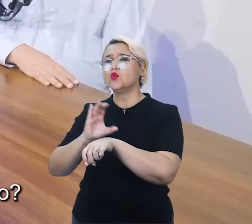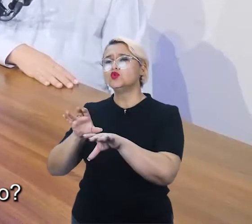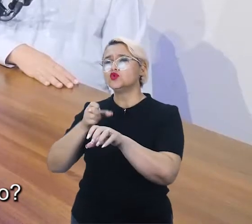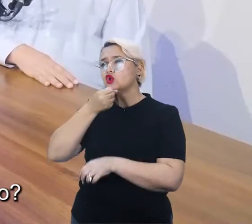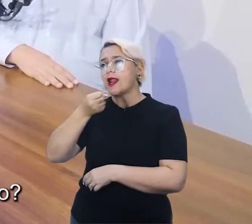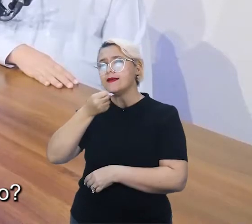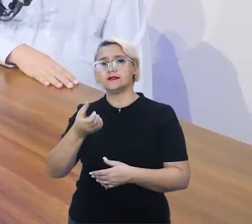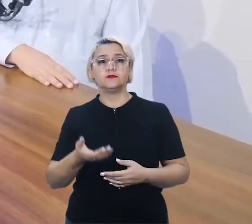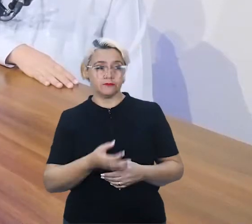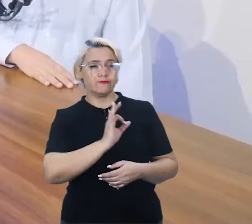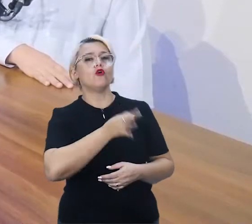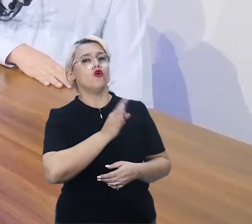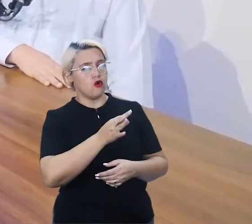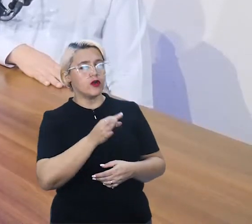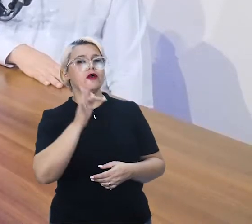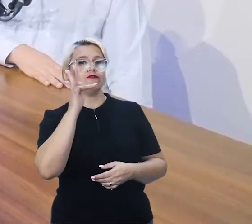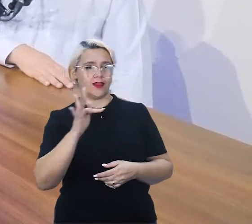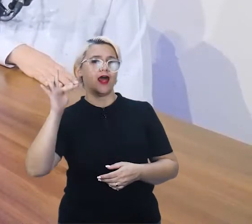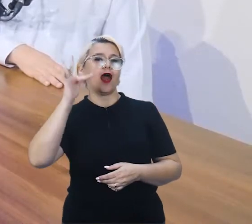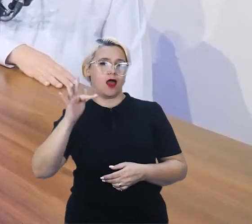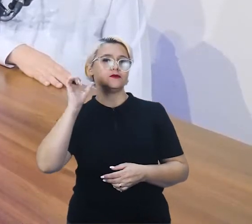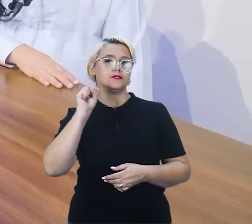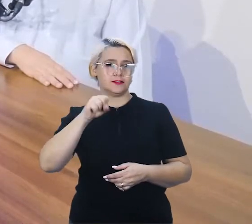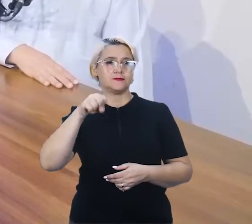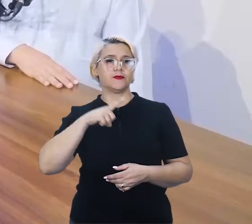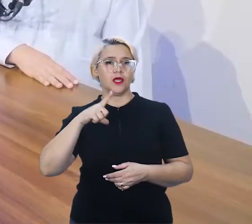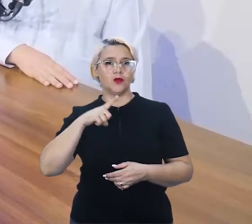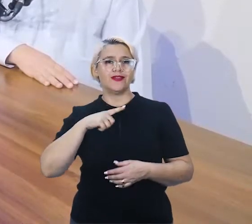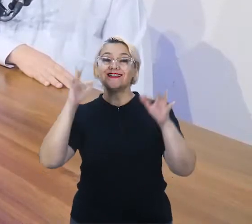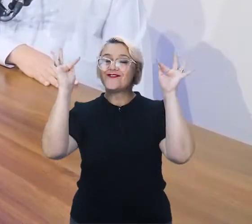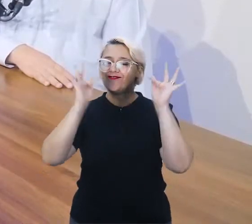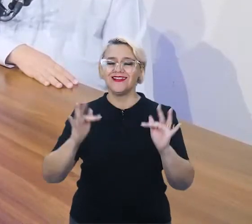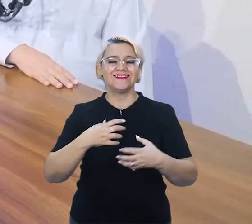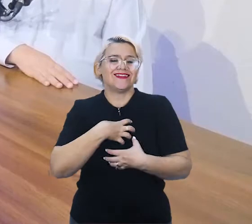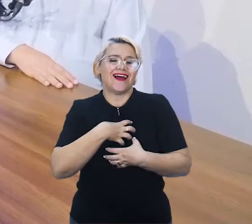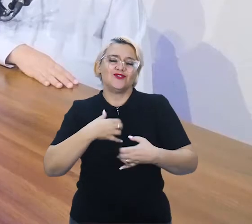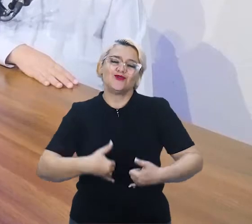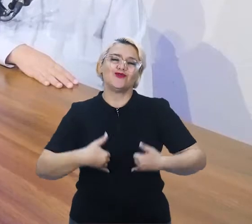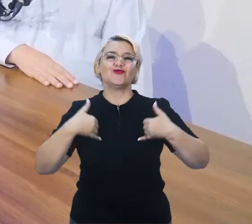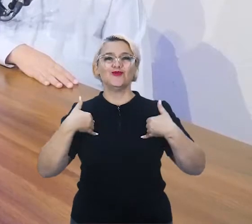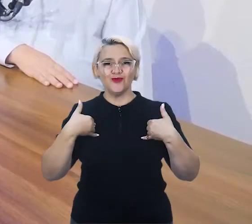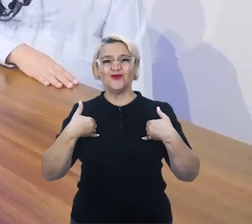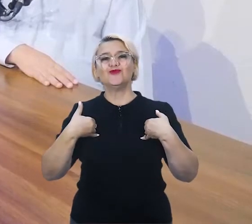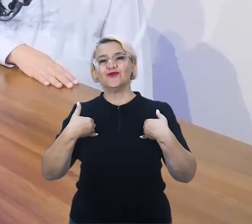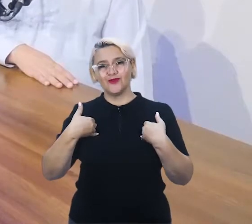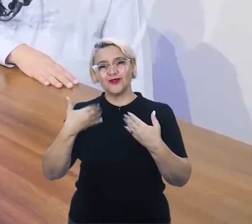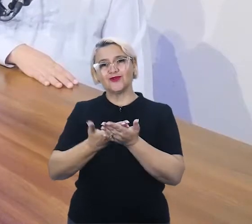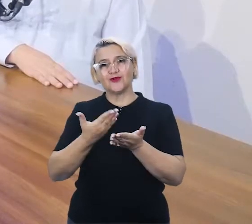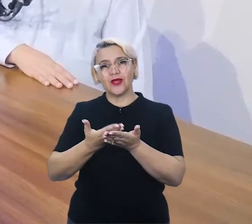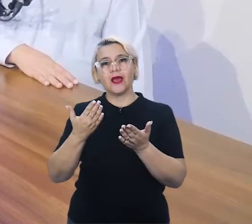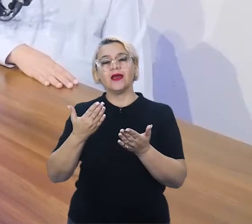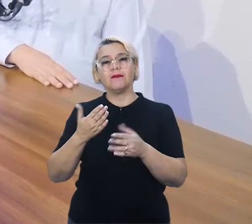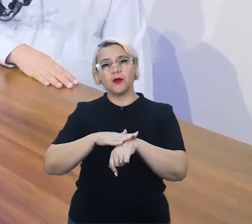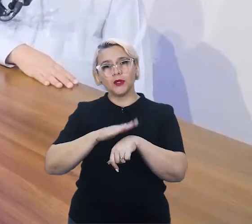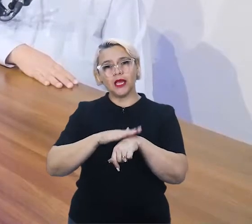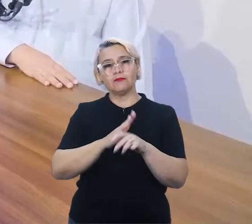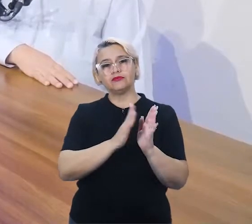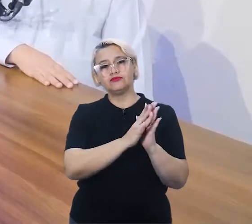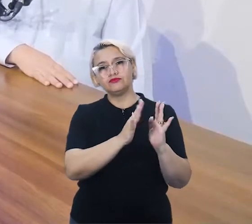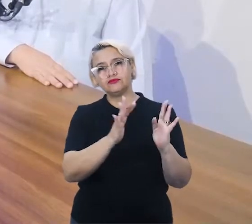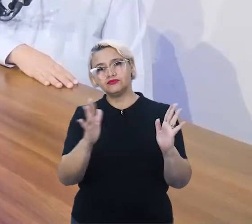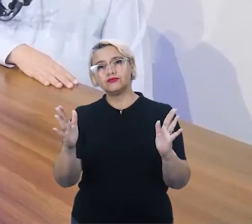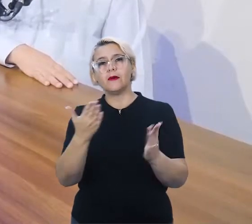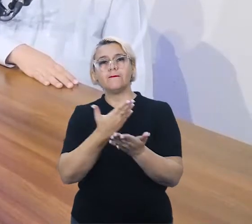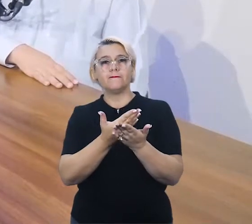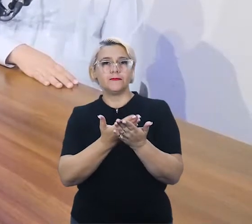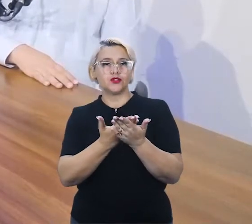jornalismo? Foi na Universidade Federal. Hum. Eu tenho essa felicidade assim, de ter feito o meu tempo quase todo de